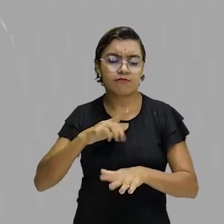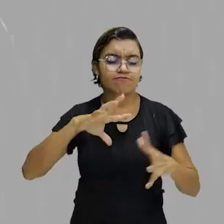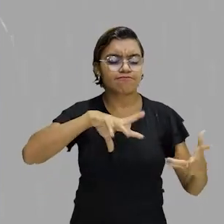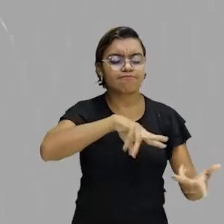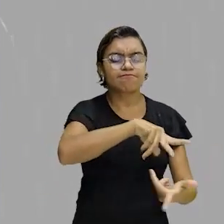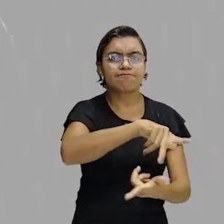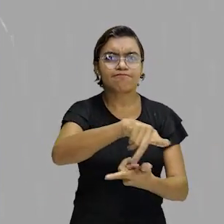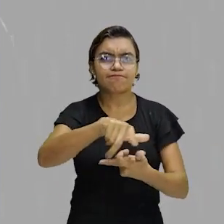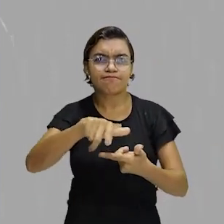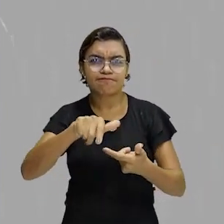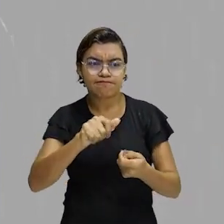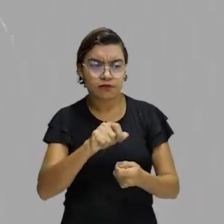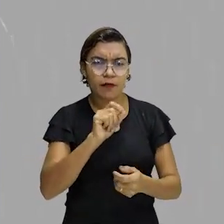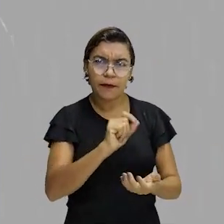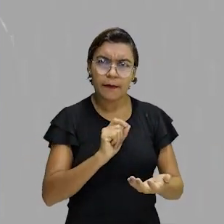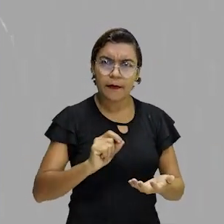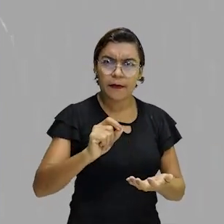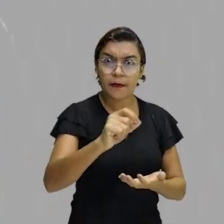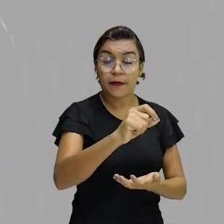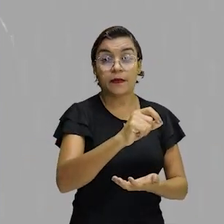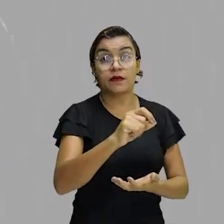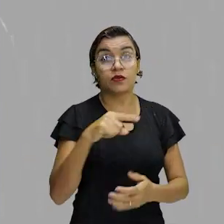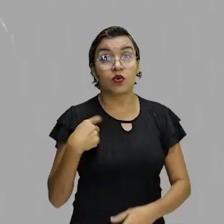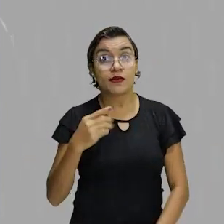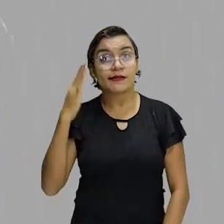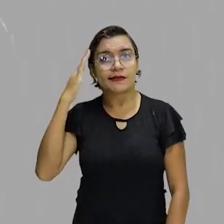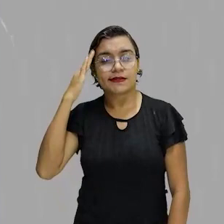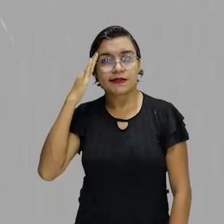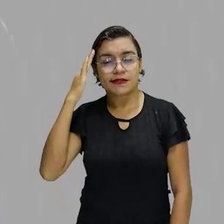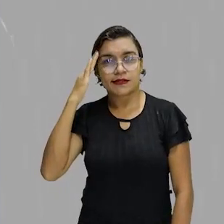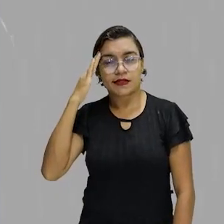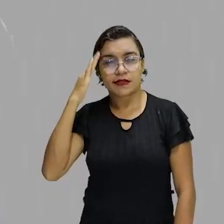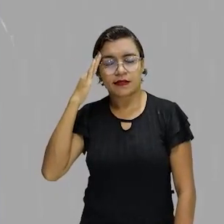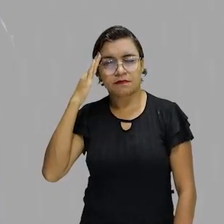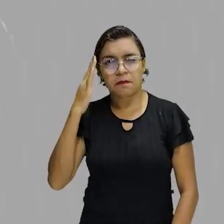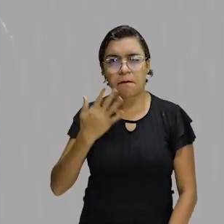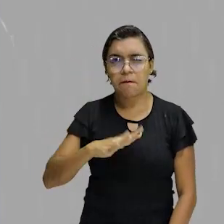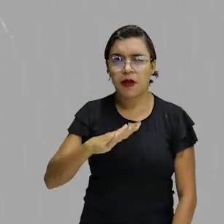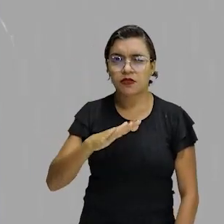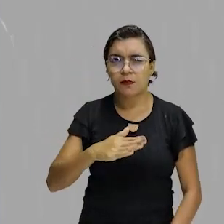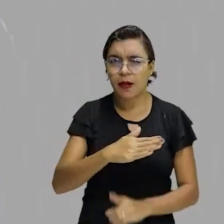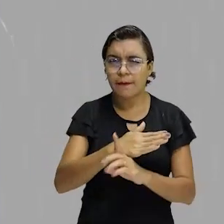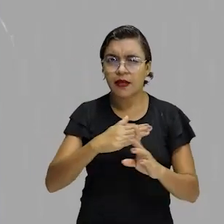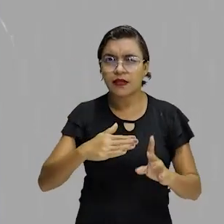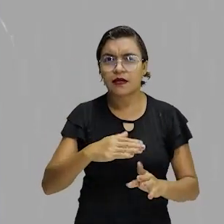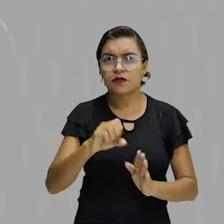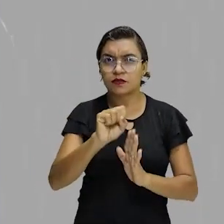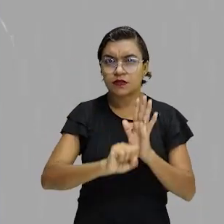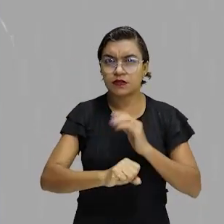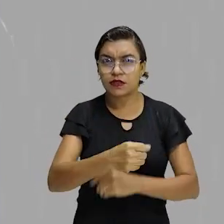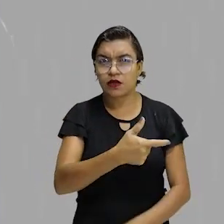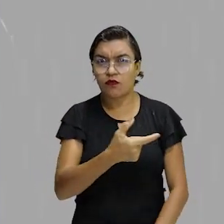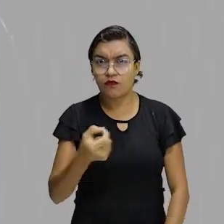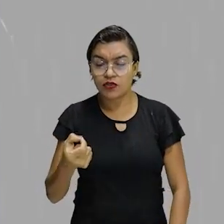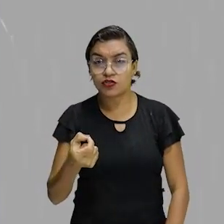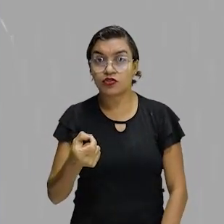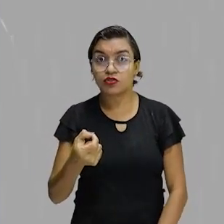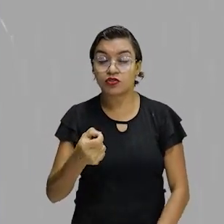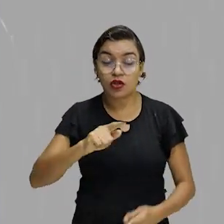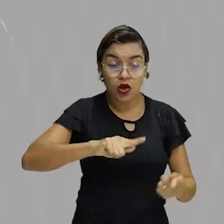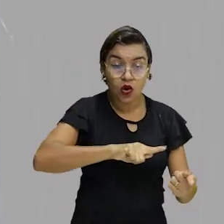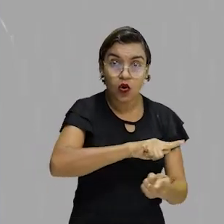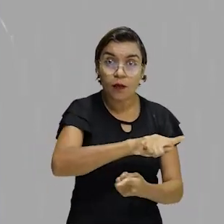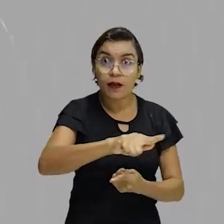mundial, a gente tem que entender que, a partir da segunda metade do século XX, a globalização se